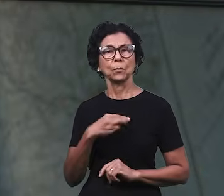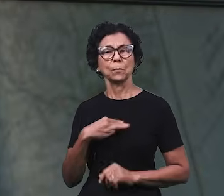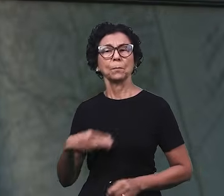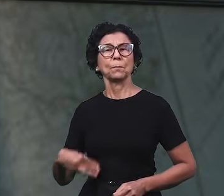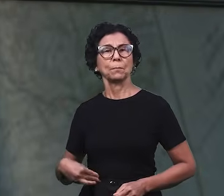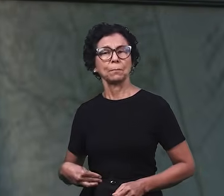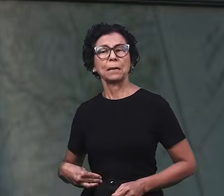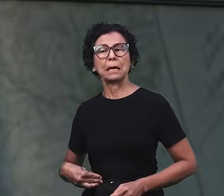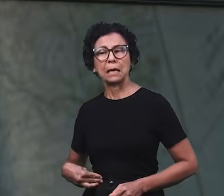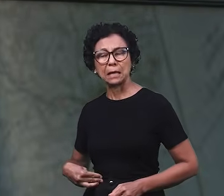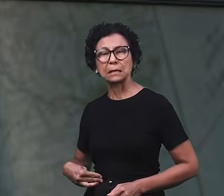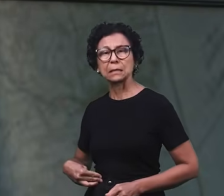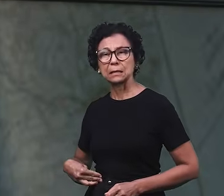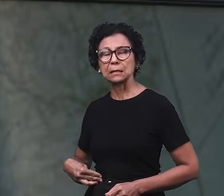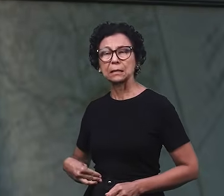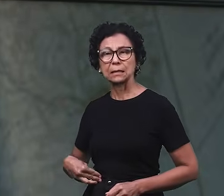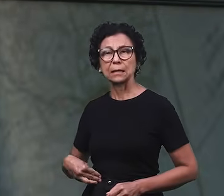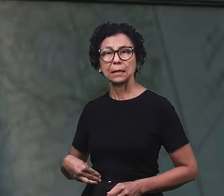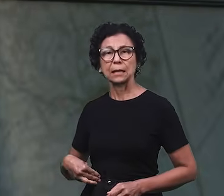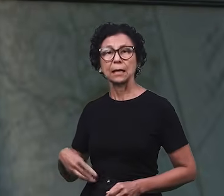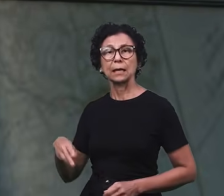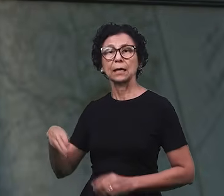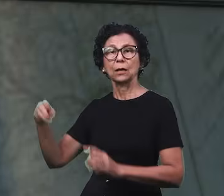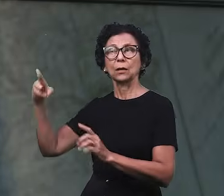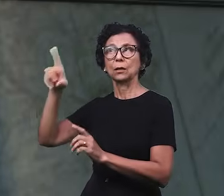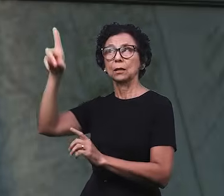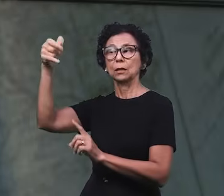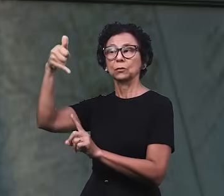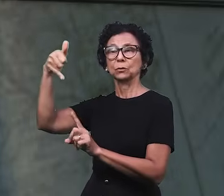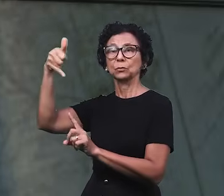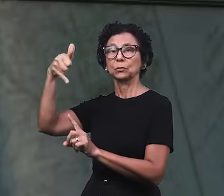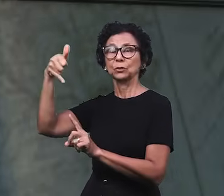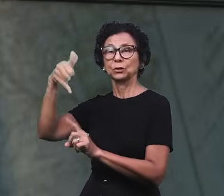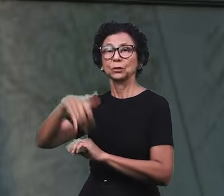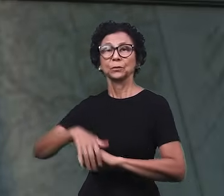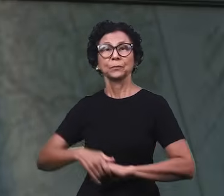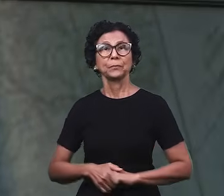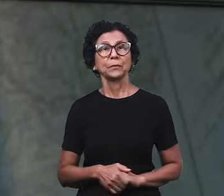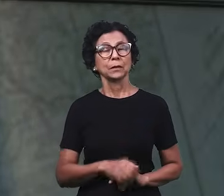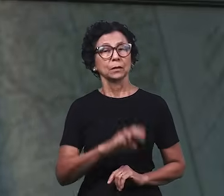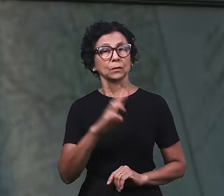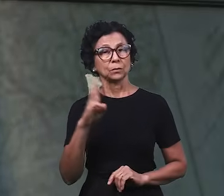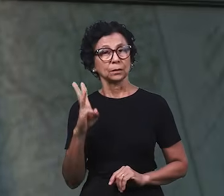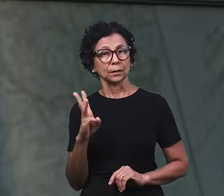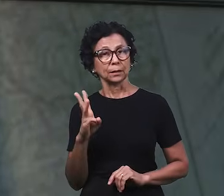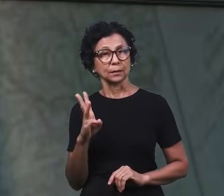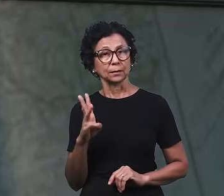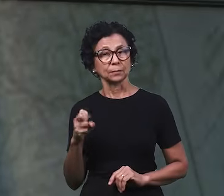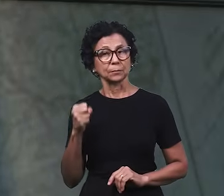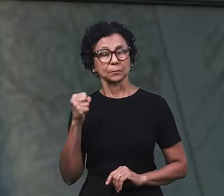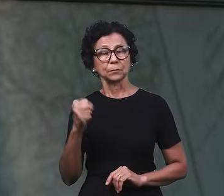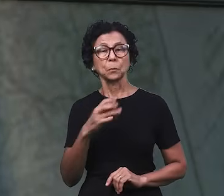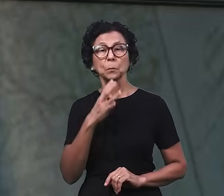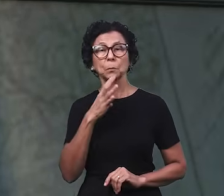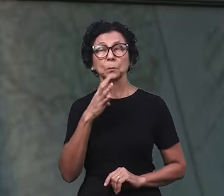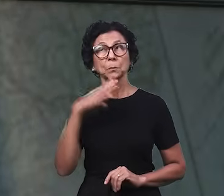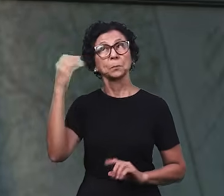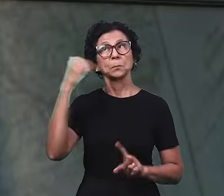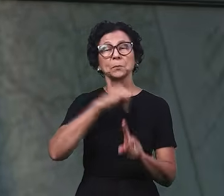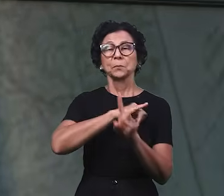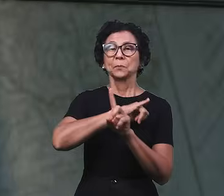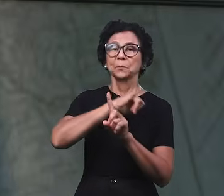Ou seja, aqueles pastores tinham conhecimento de uma profecia. E agora